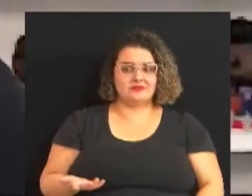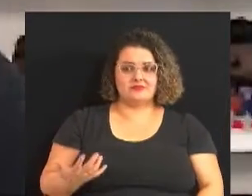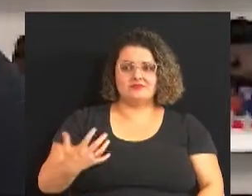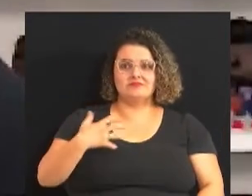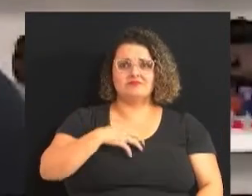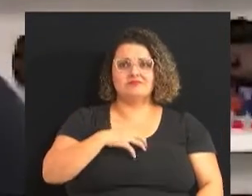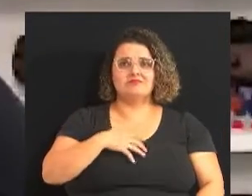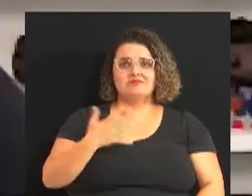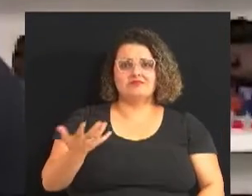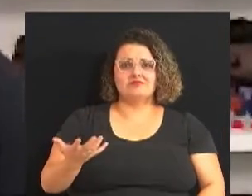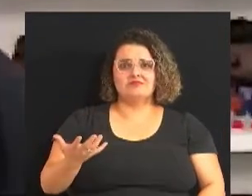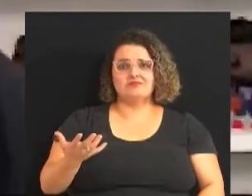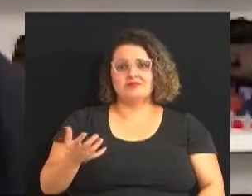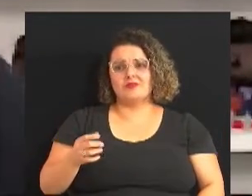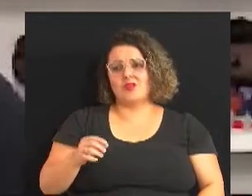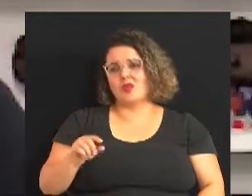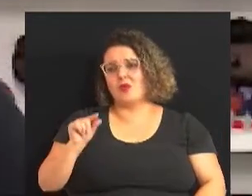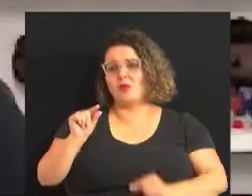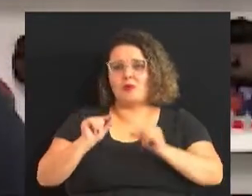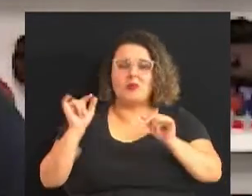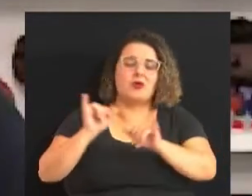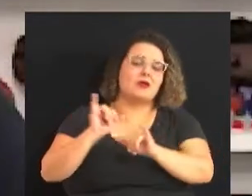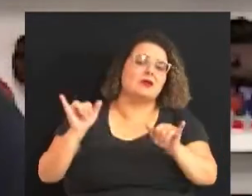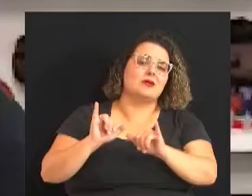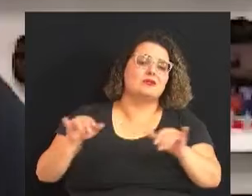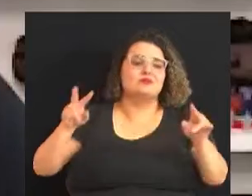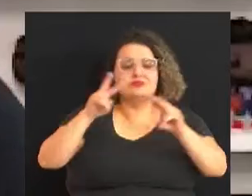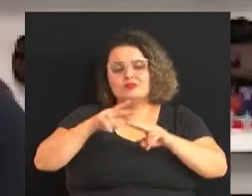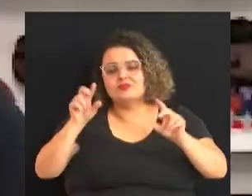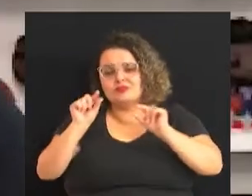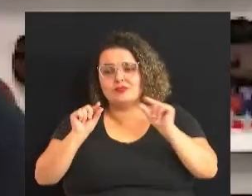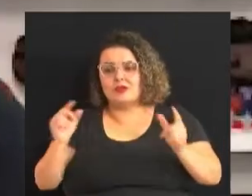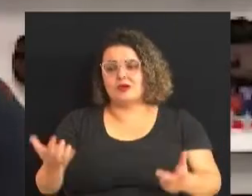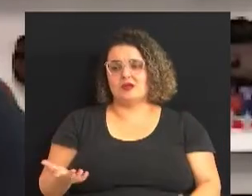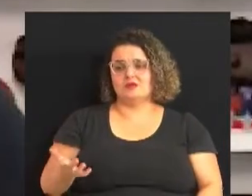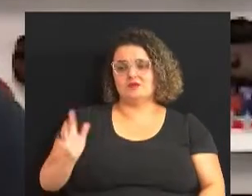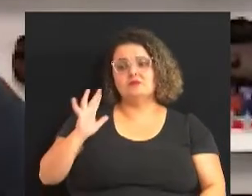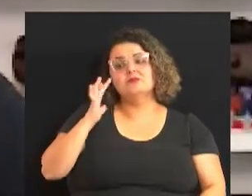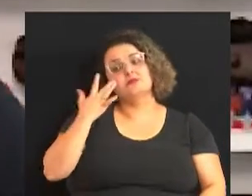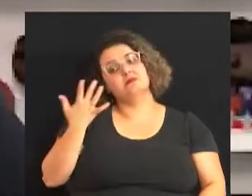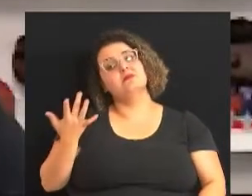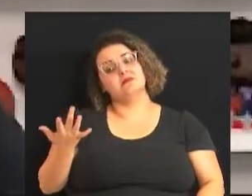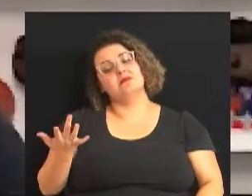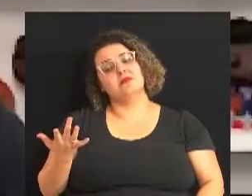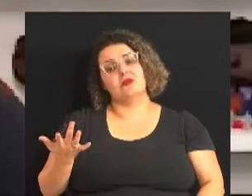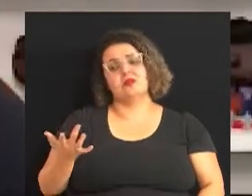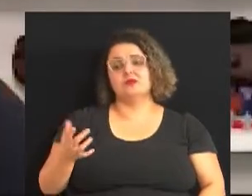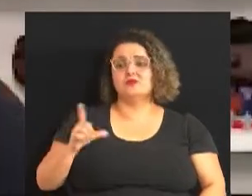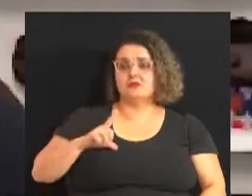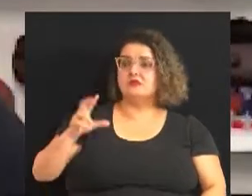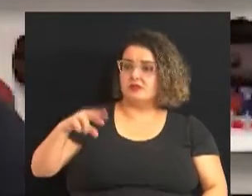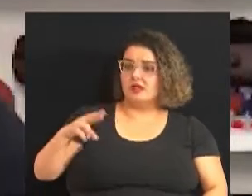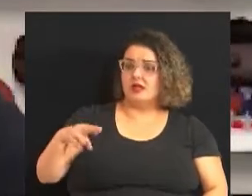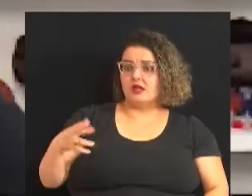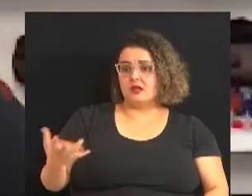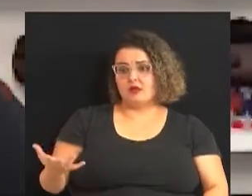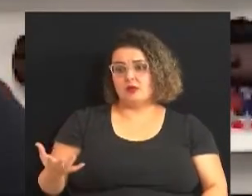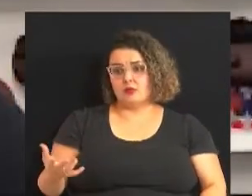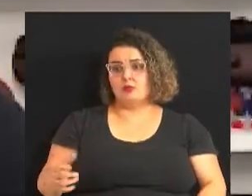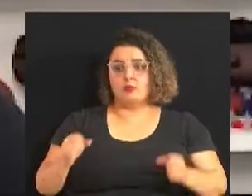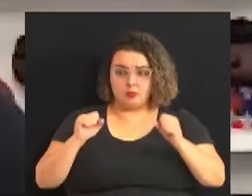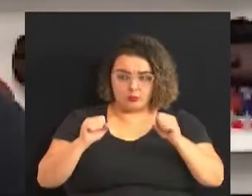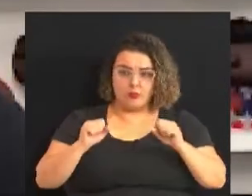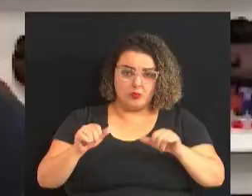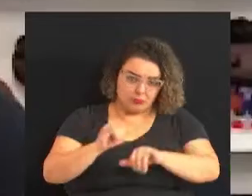de pouca visibilidade, de pouco anúncio, e eu acho que você tem razão, poderia ter